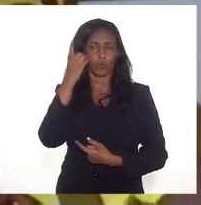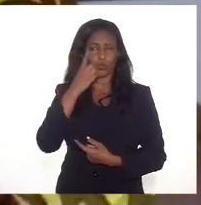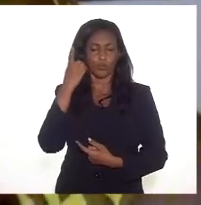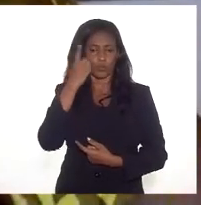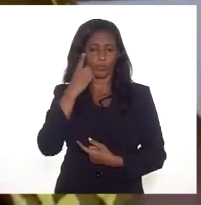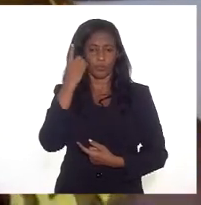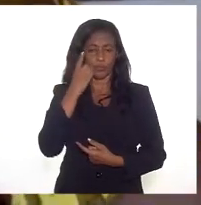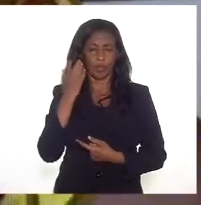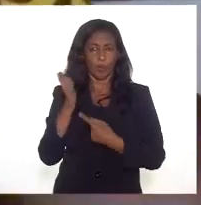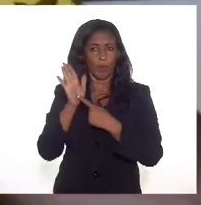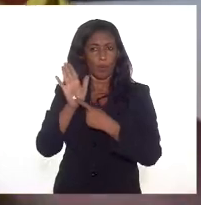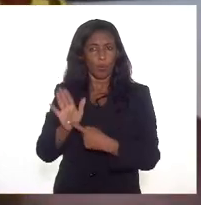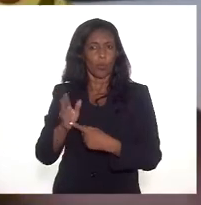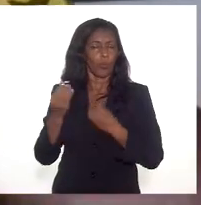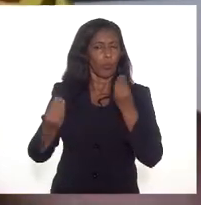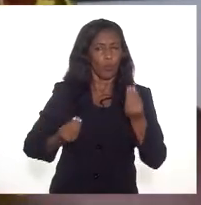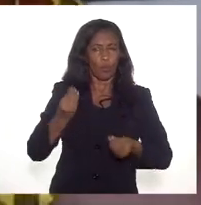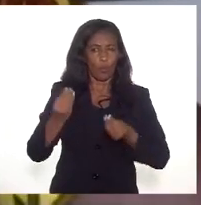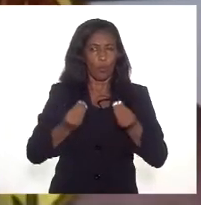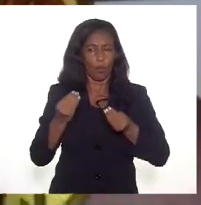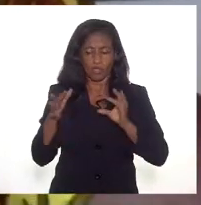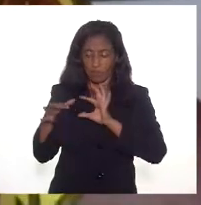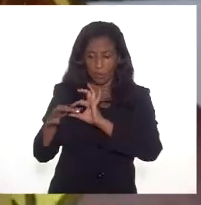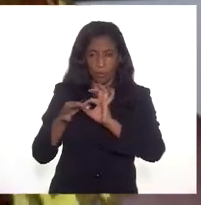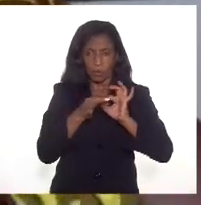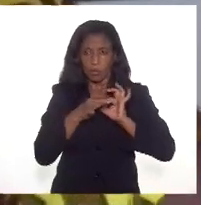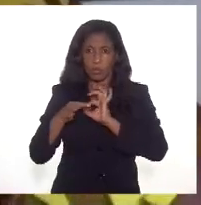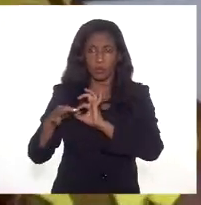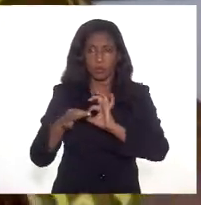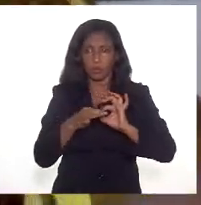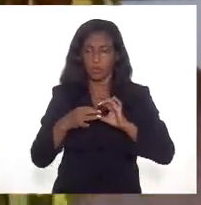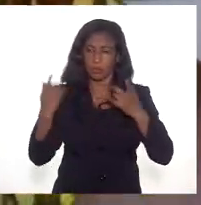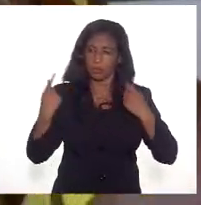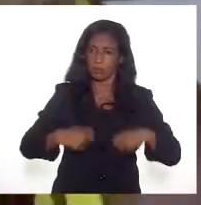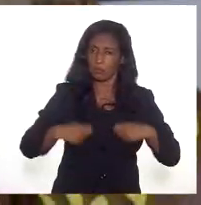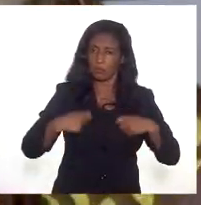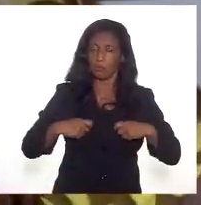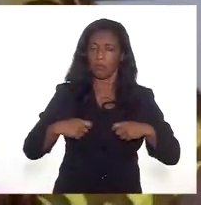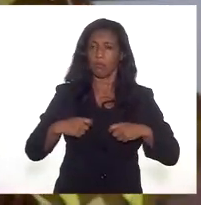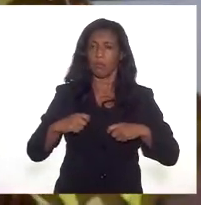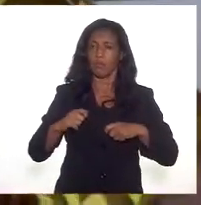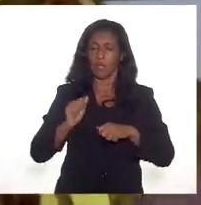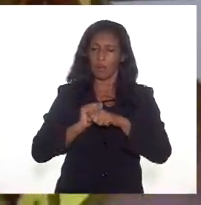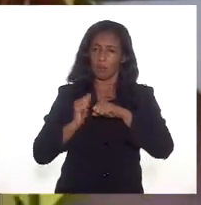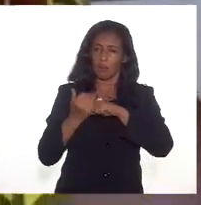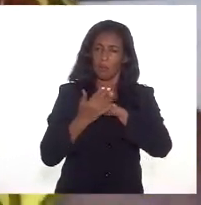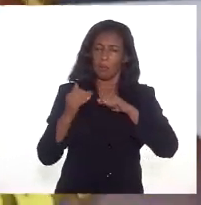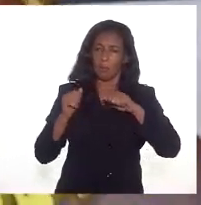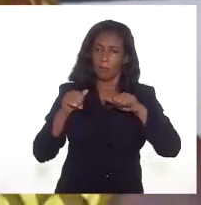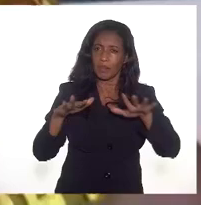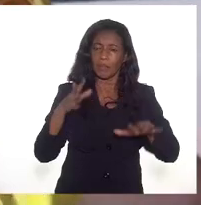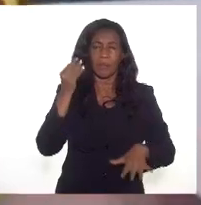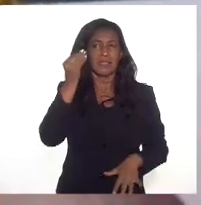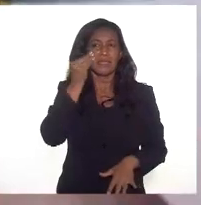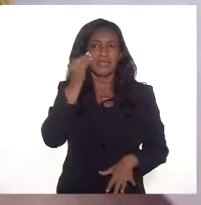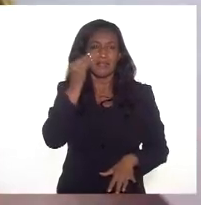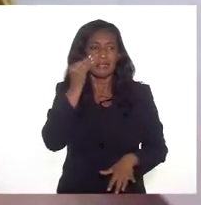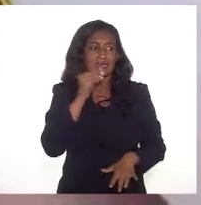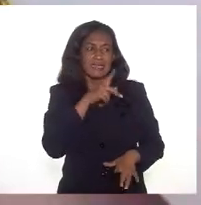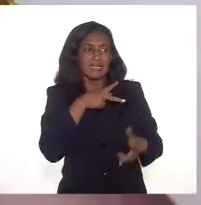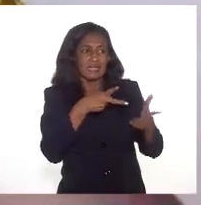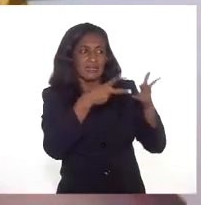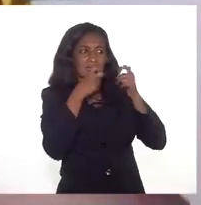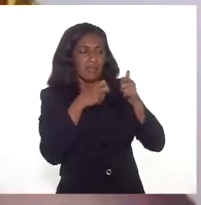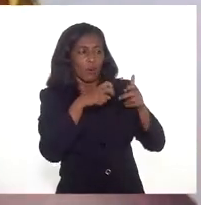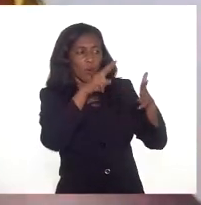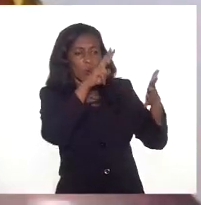deputadas mostrando o quanto que a gente estava em uníssono na necessidade de enfrentamento da pandemia, mas também transparência. À